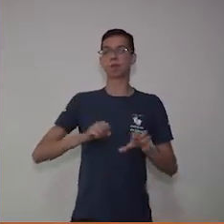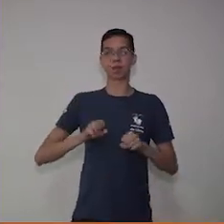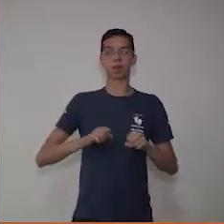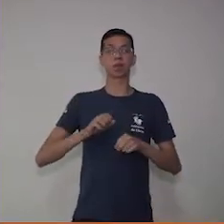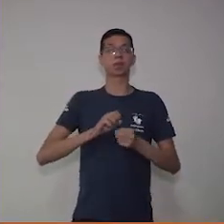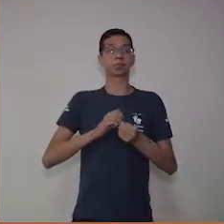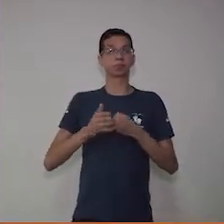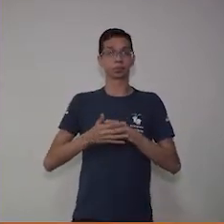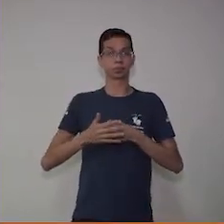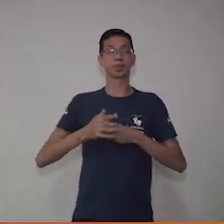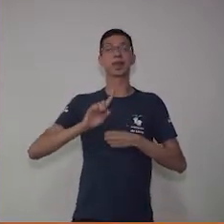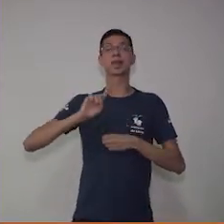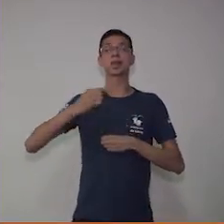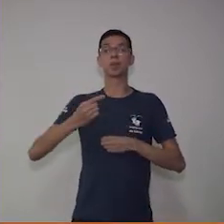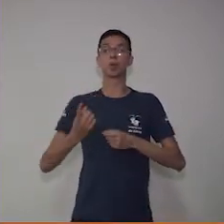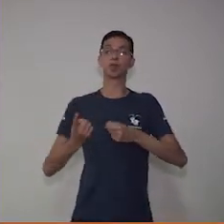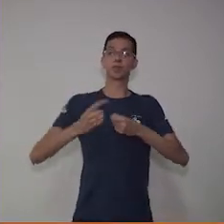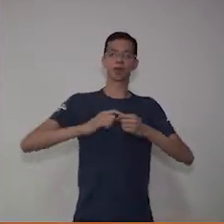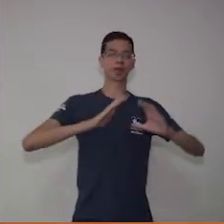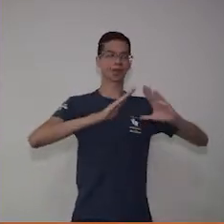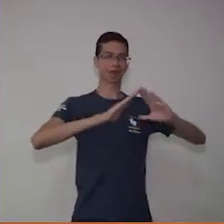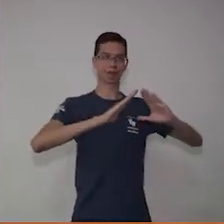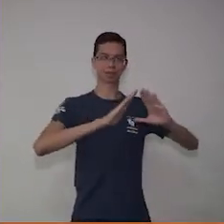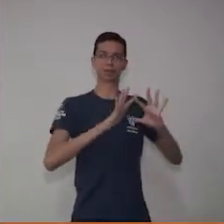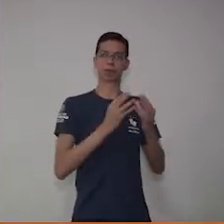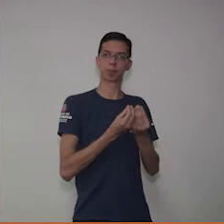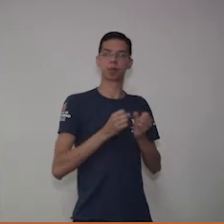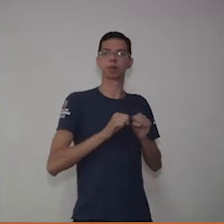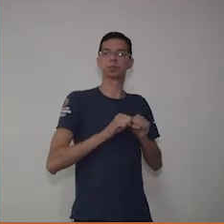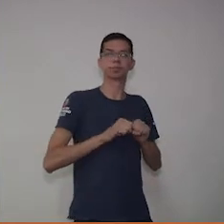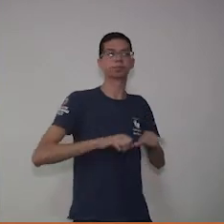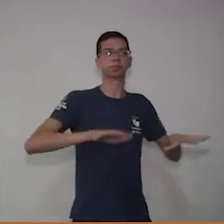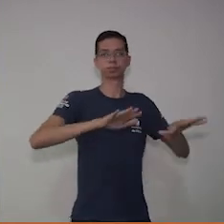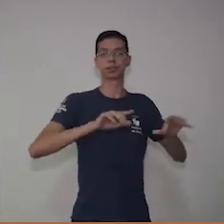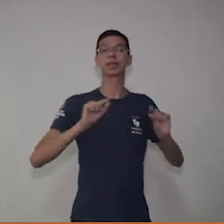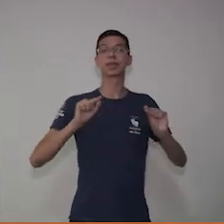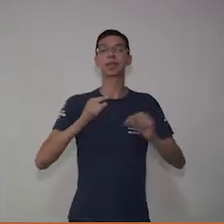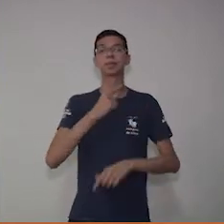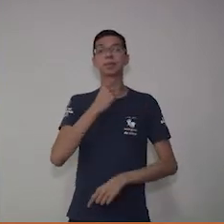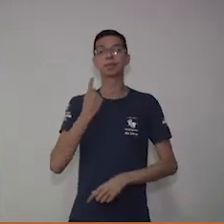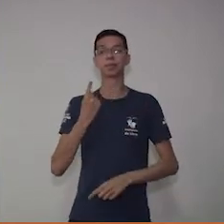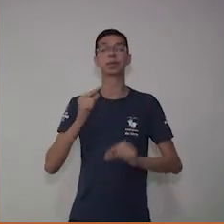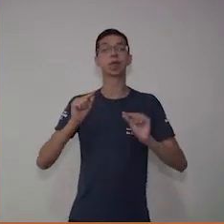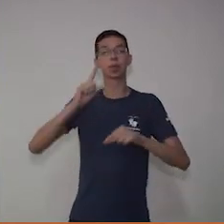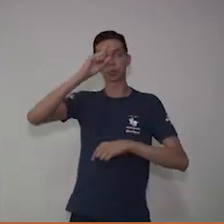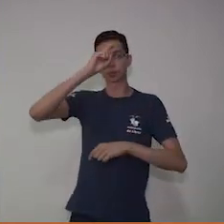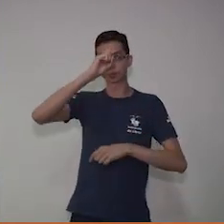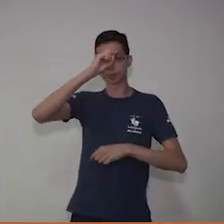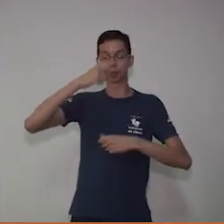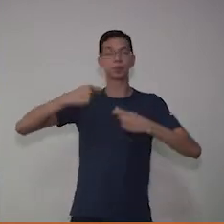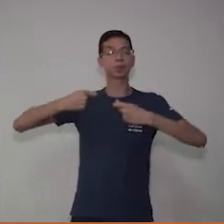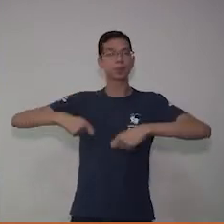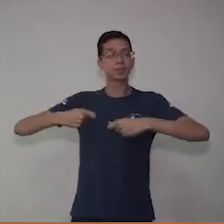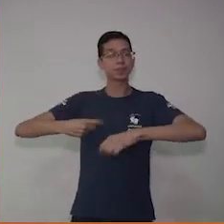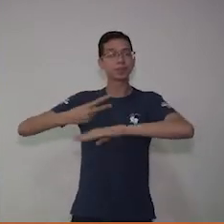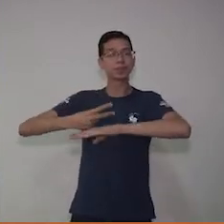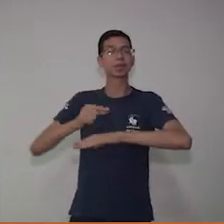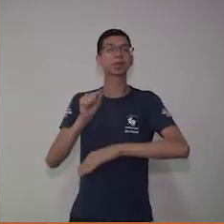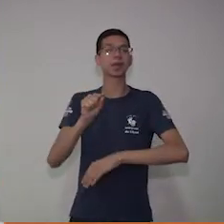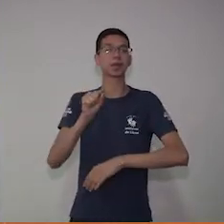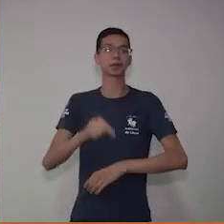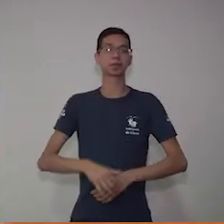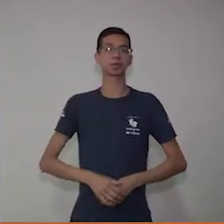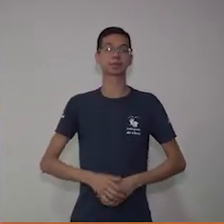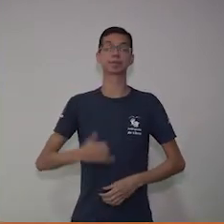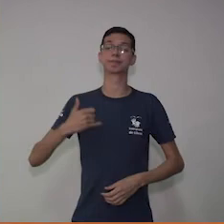casa, contamina a família, e quem vai a óbito, né, quem precisa ser internado, quem vai a óbito é o